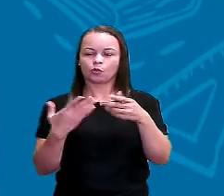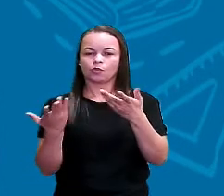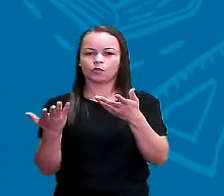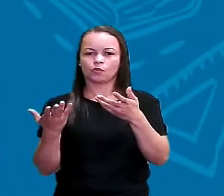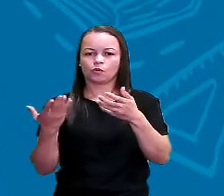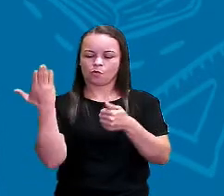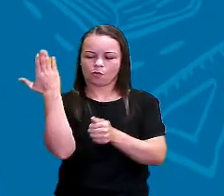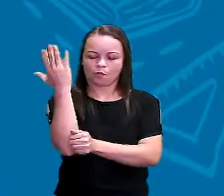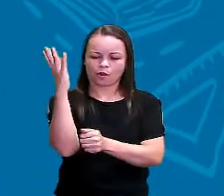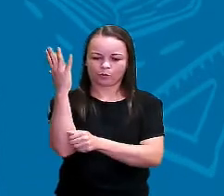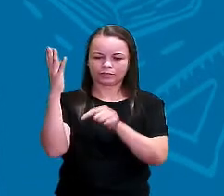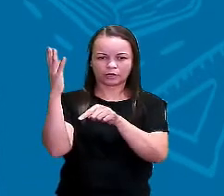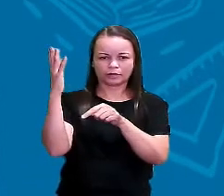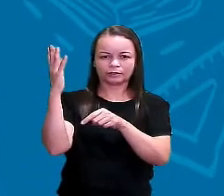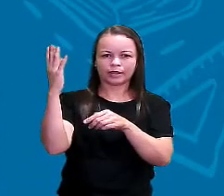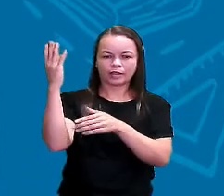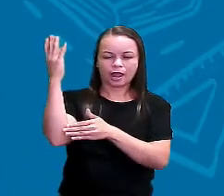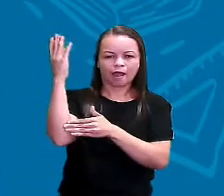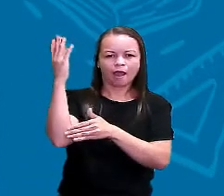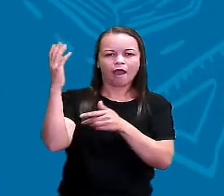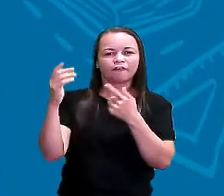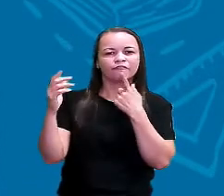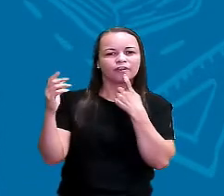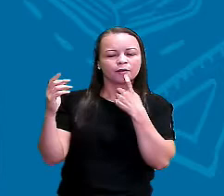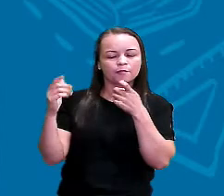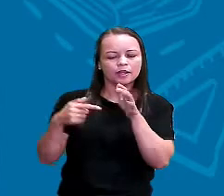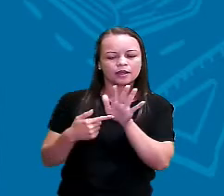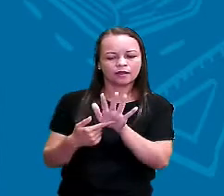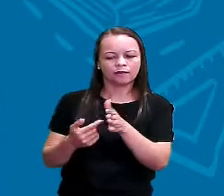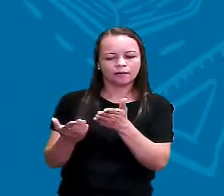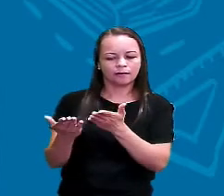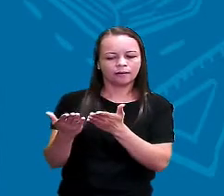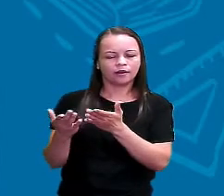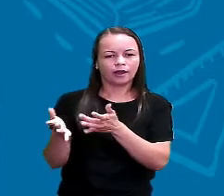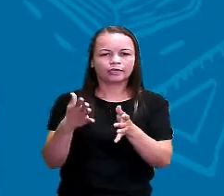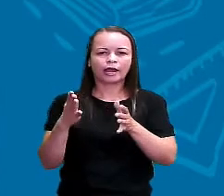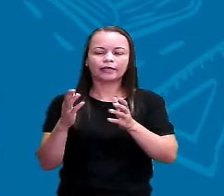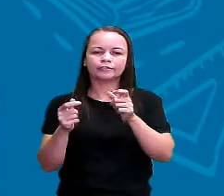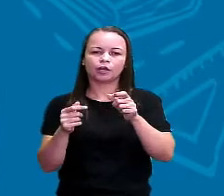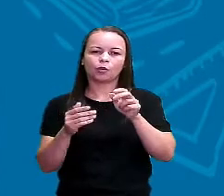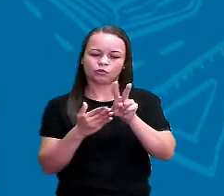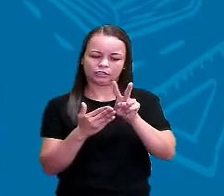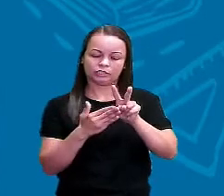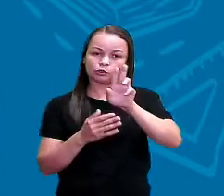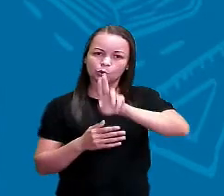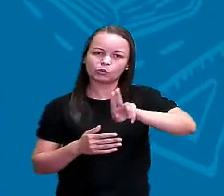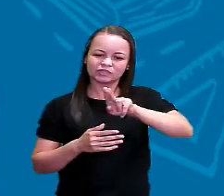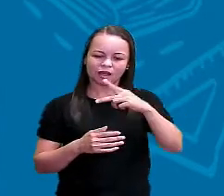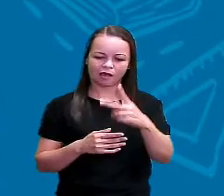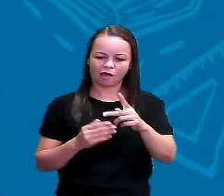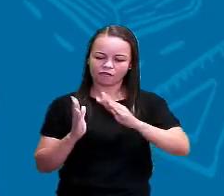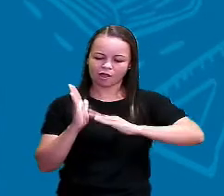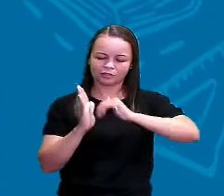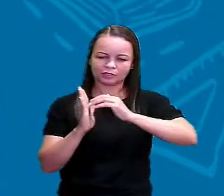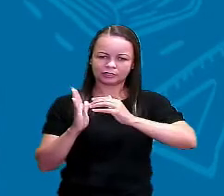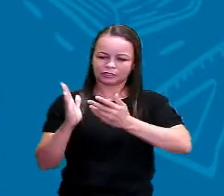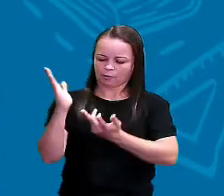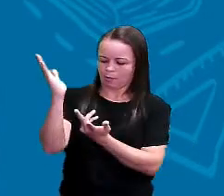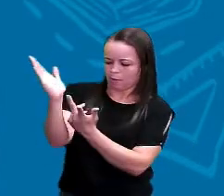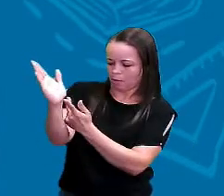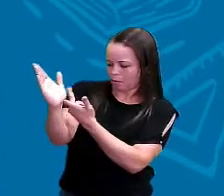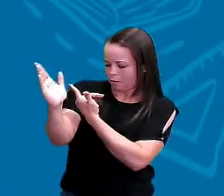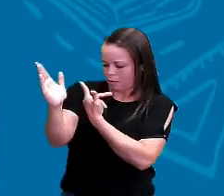essa tinta vermelha. Então, os índios utilizavam essa tinta para pintar os corpos, né? Para isso, só para isso. Eles